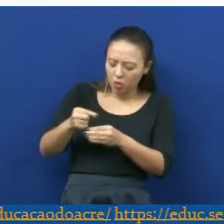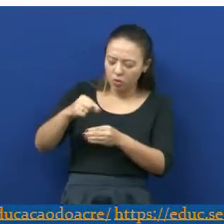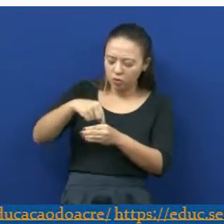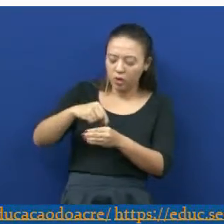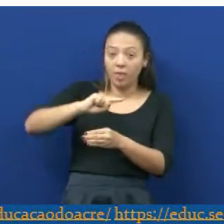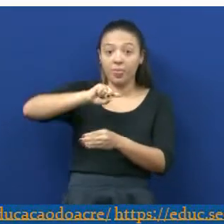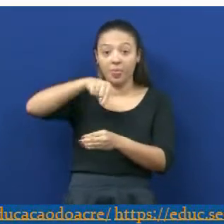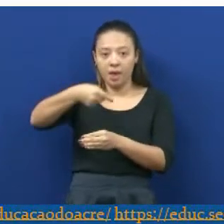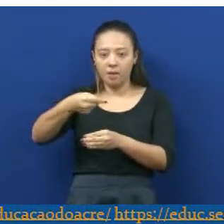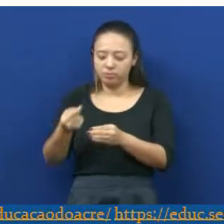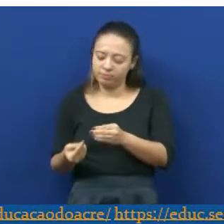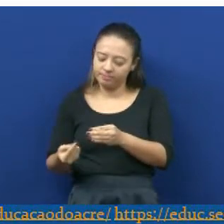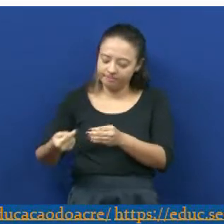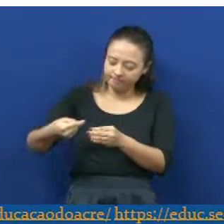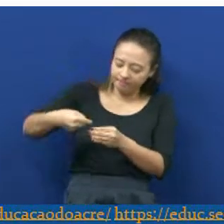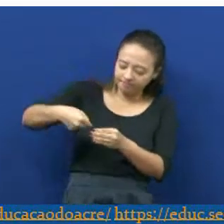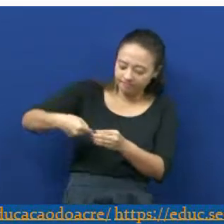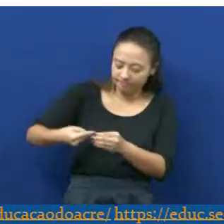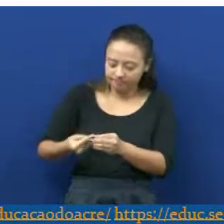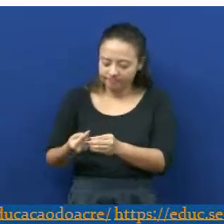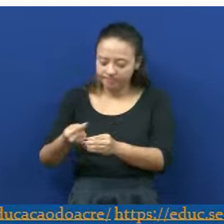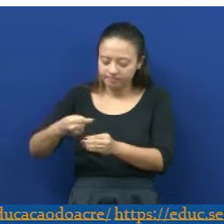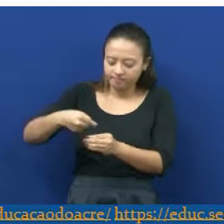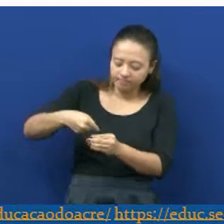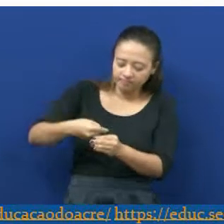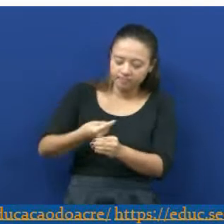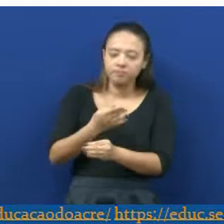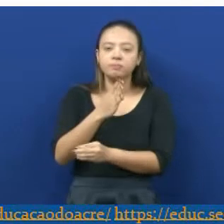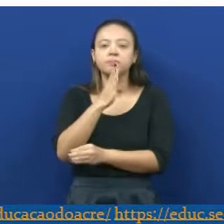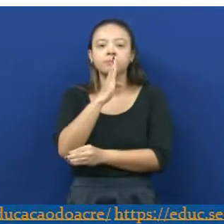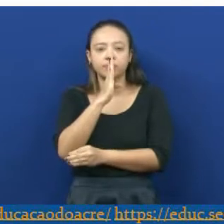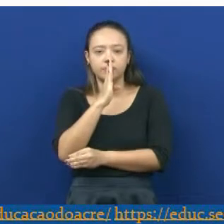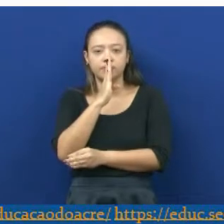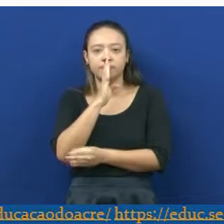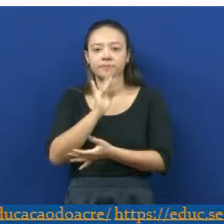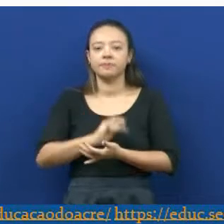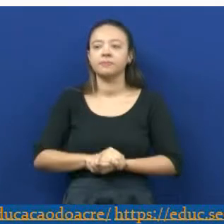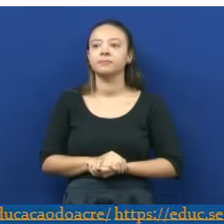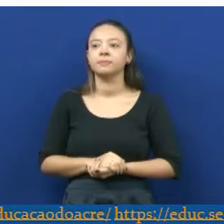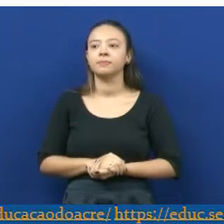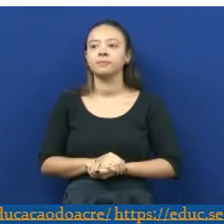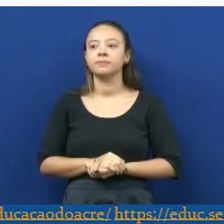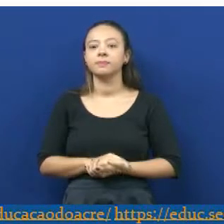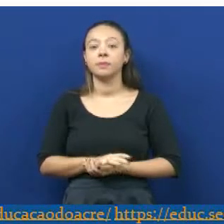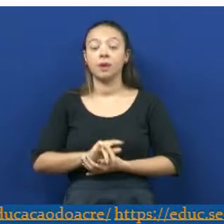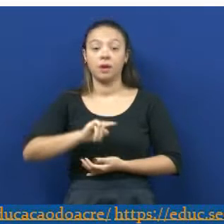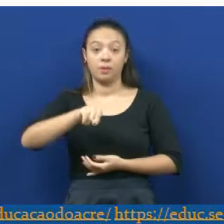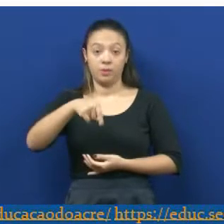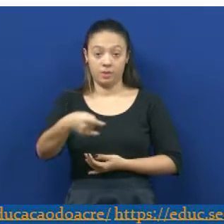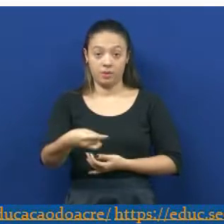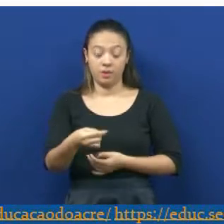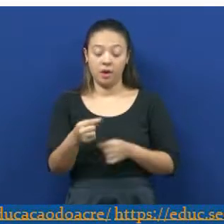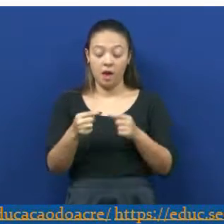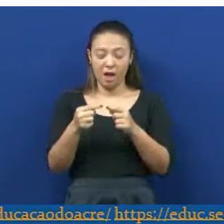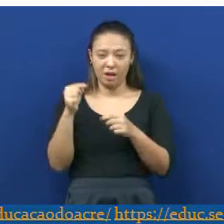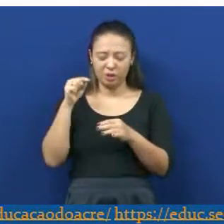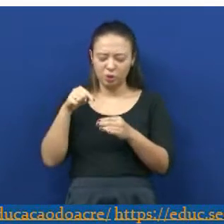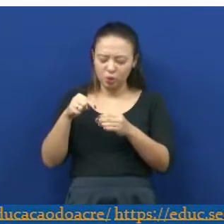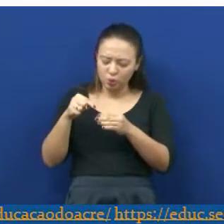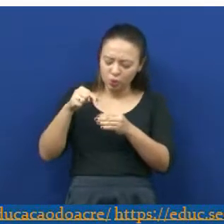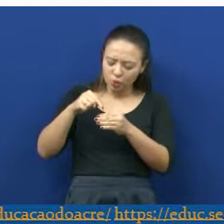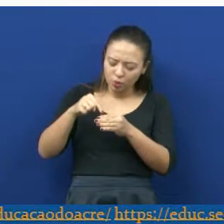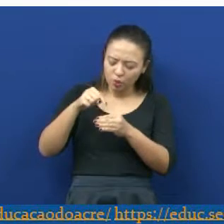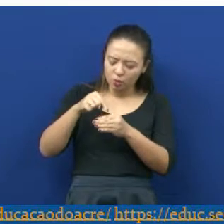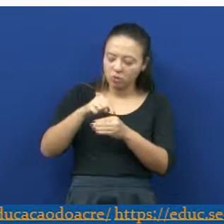ela, silenciosa e ativa, como quem sabe o que faz e não está para ouvir palavras loucas. A agulha, vendo que ela não lhe dava